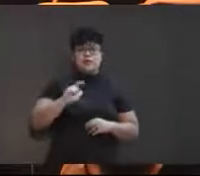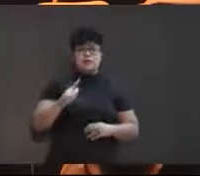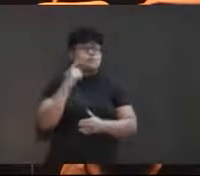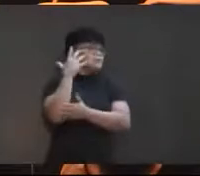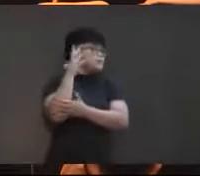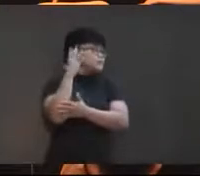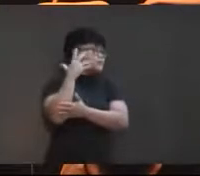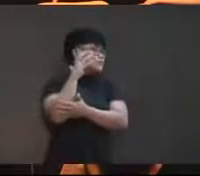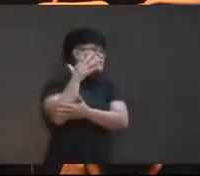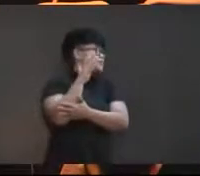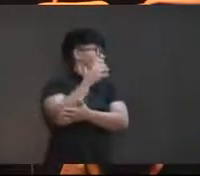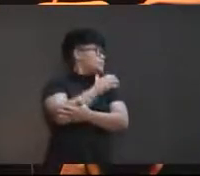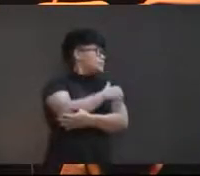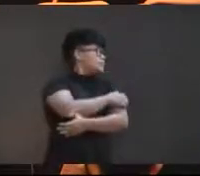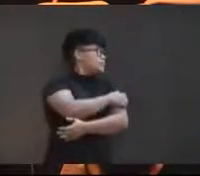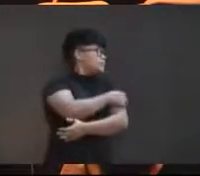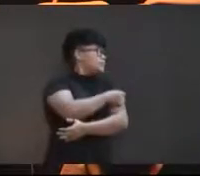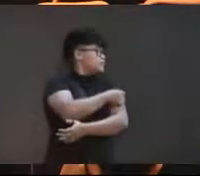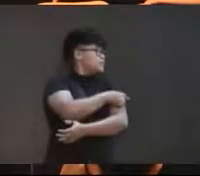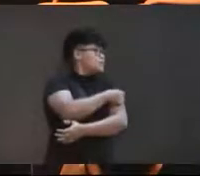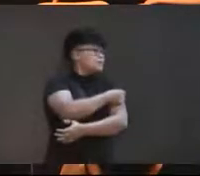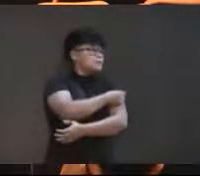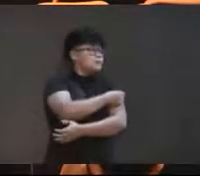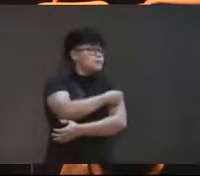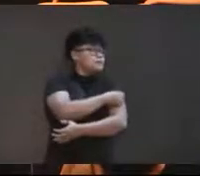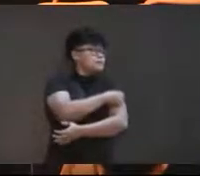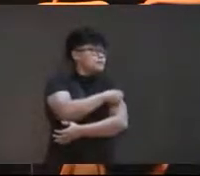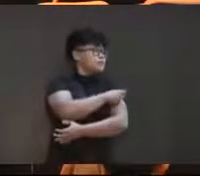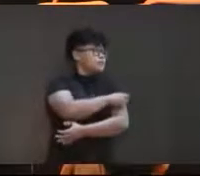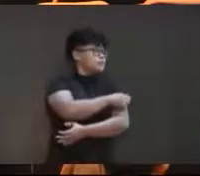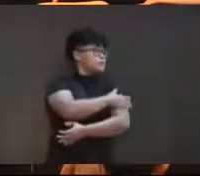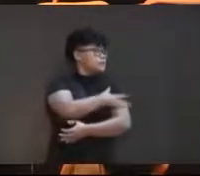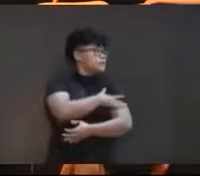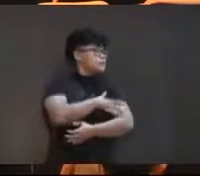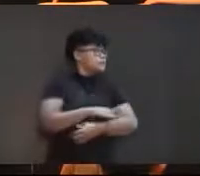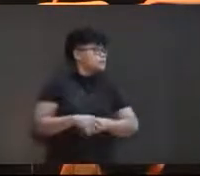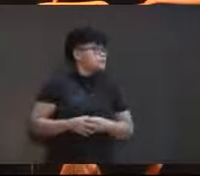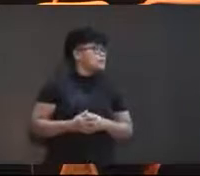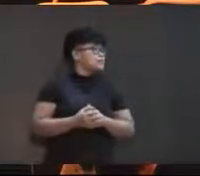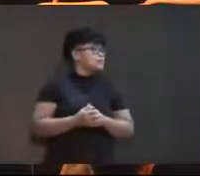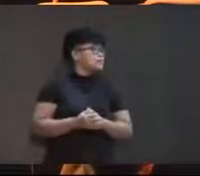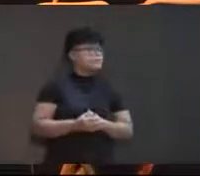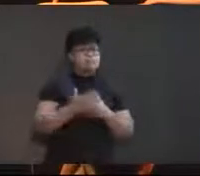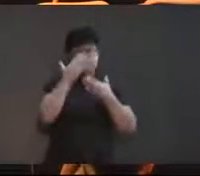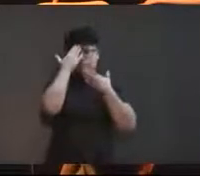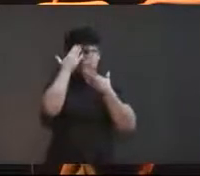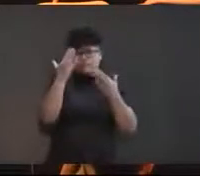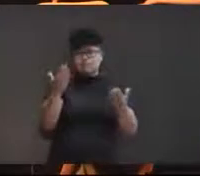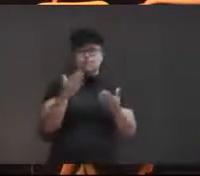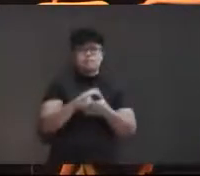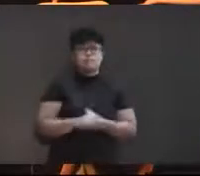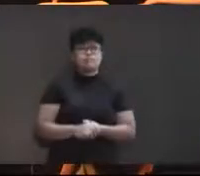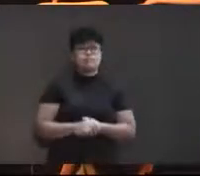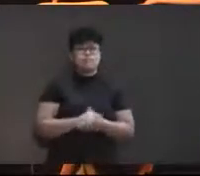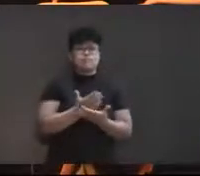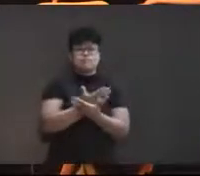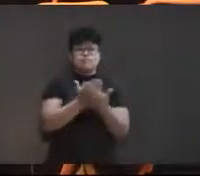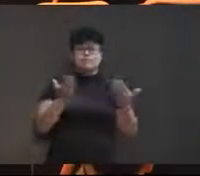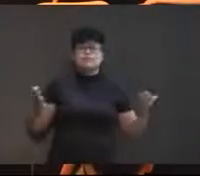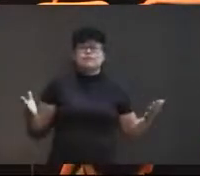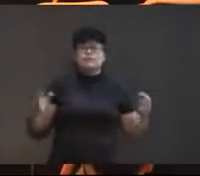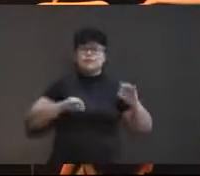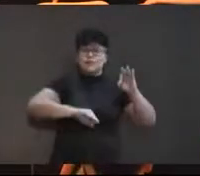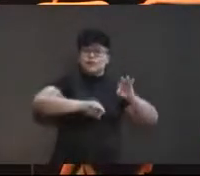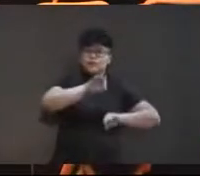E aí bom obrigada Rúbia obrigada a todos os